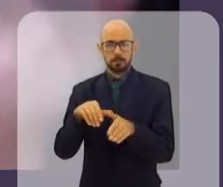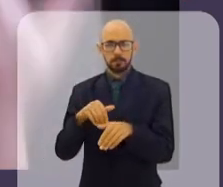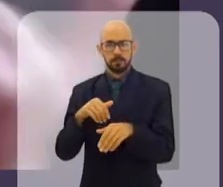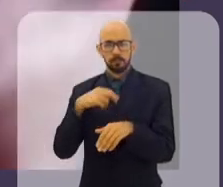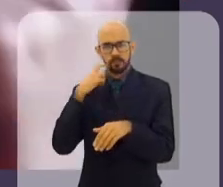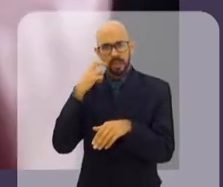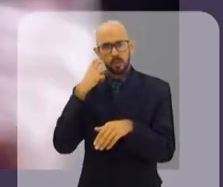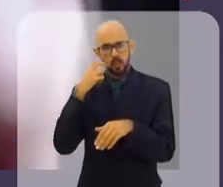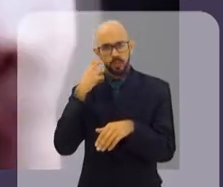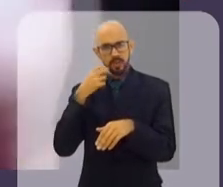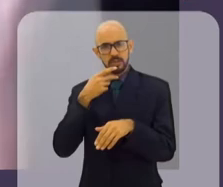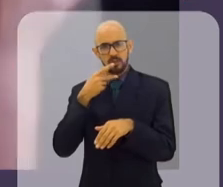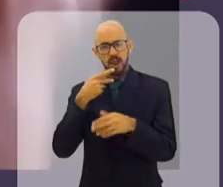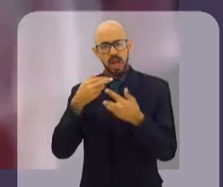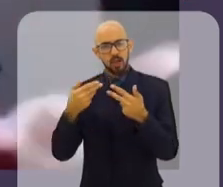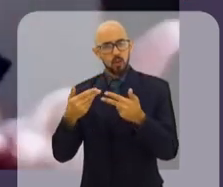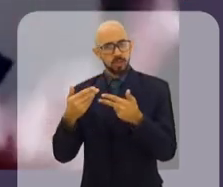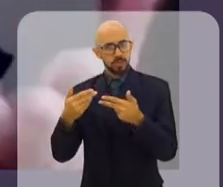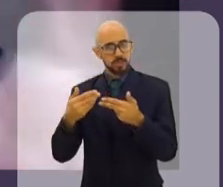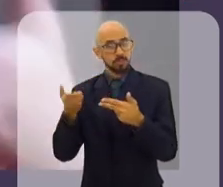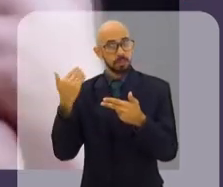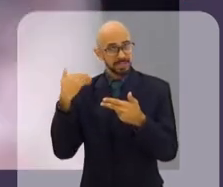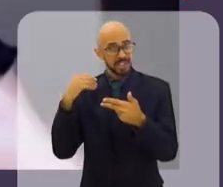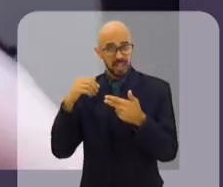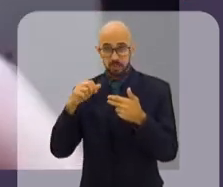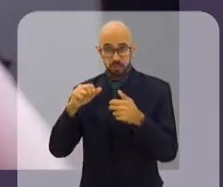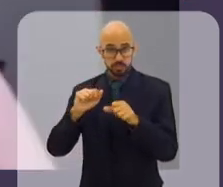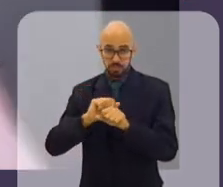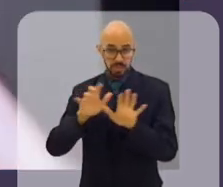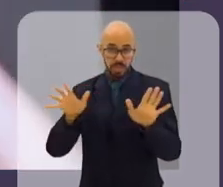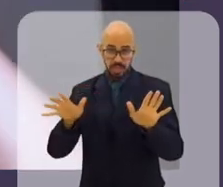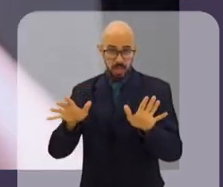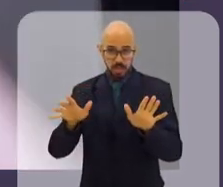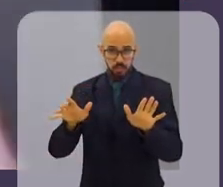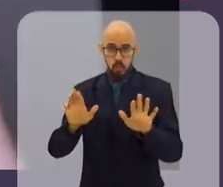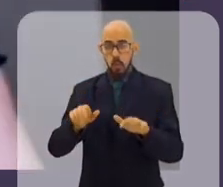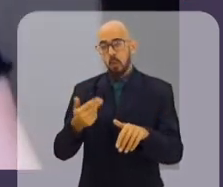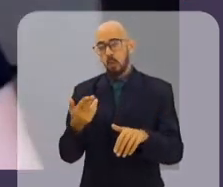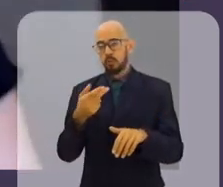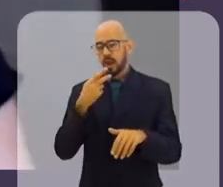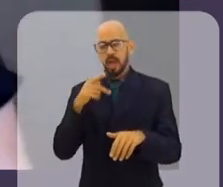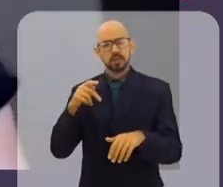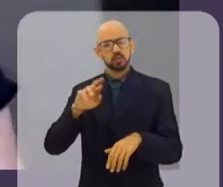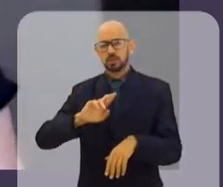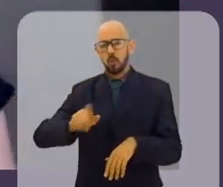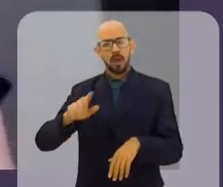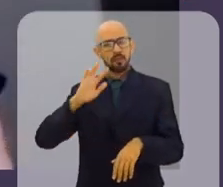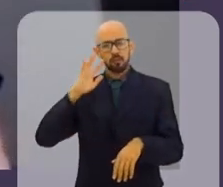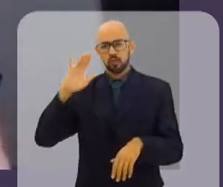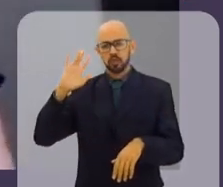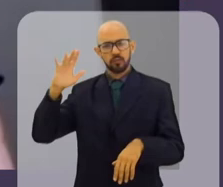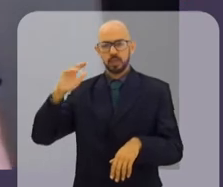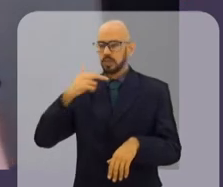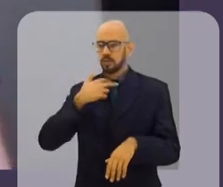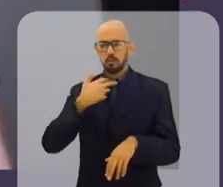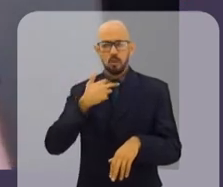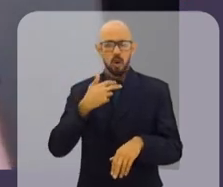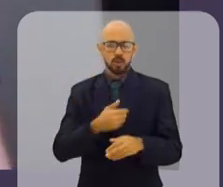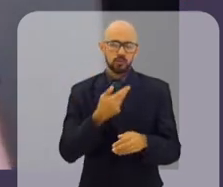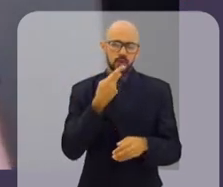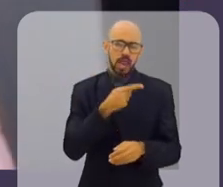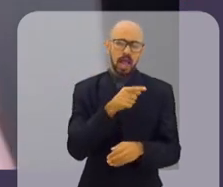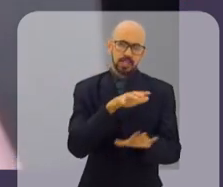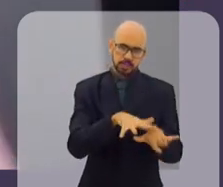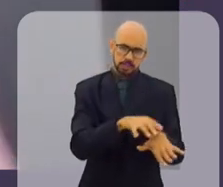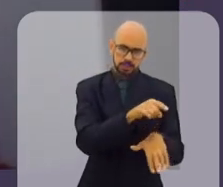gente escutava muito no passado, ou talvez mesmo essa questão de não, isso não é filosofia, isso não pode entrar aqui, não, isso